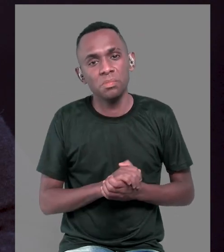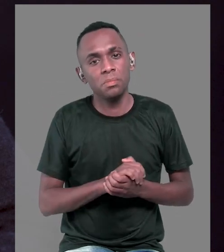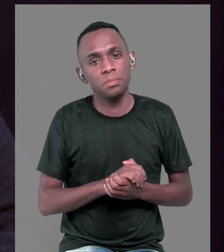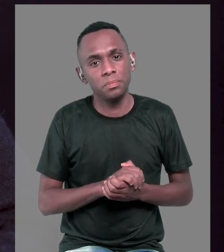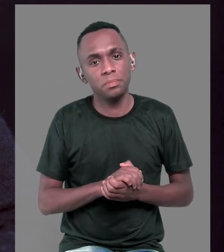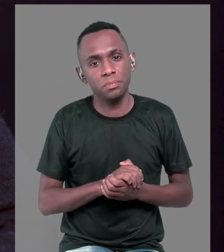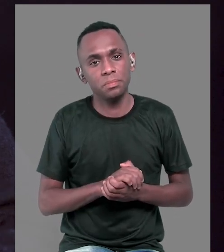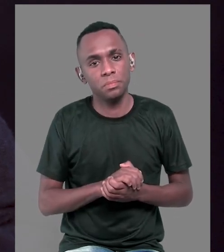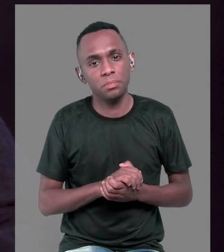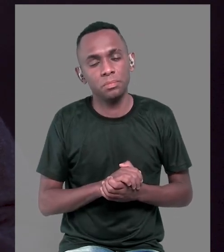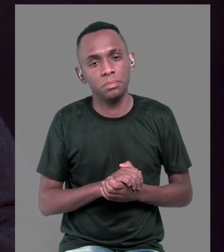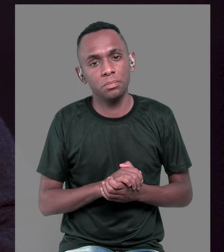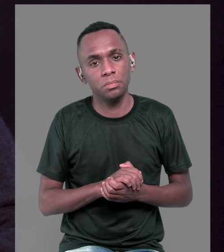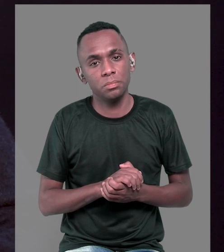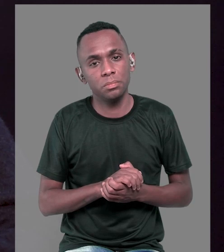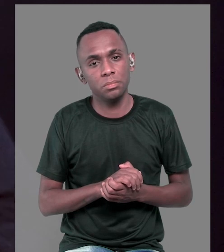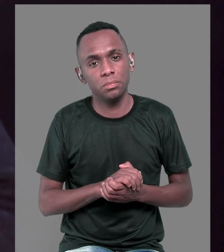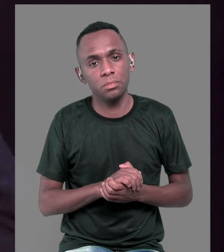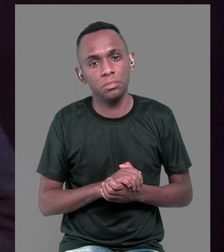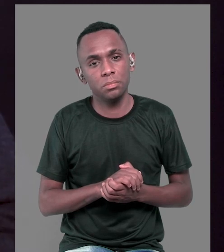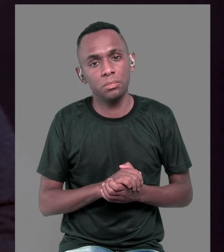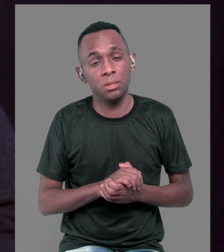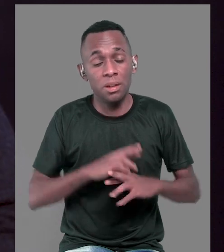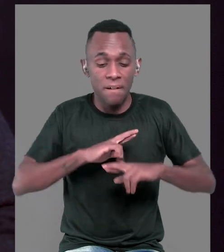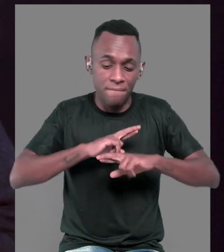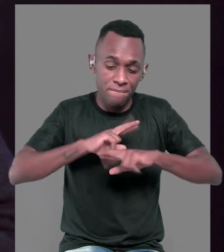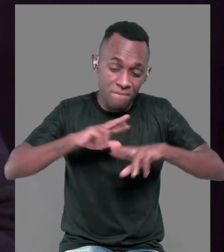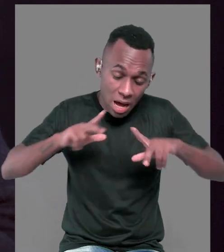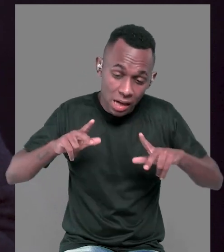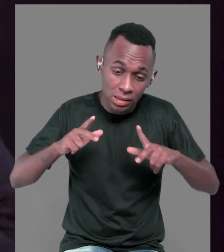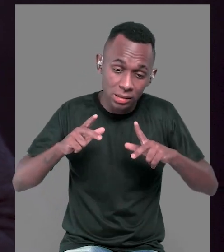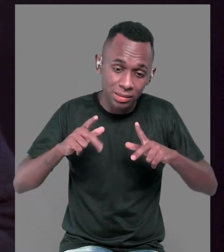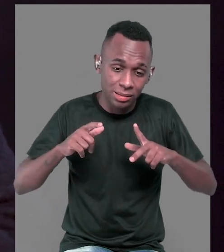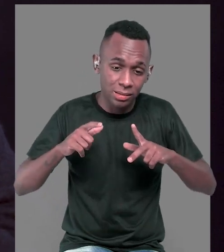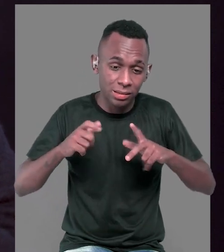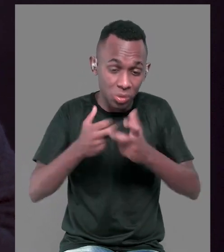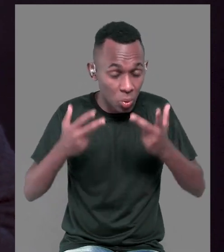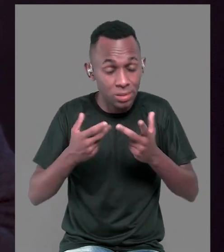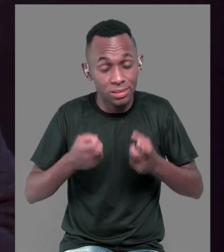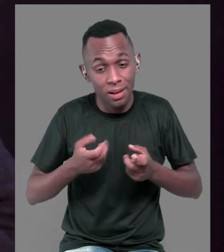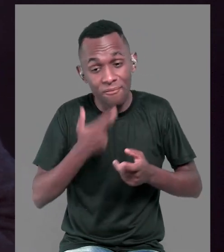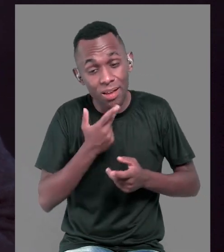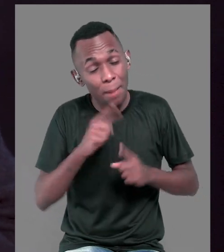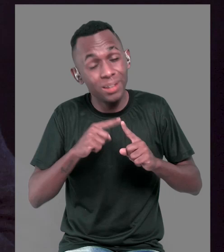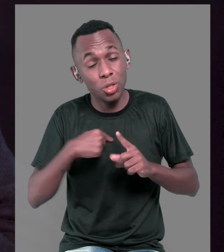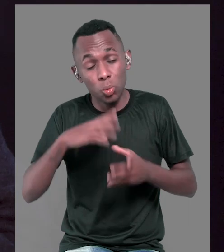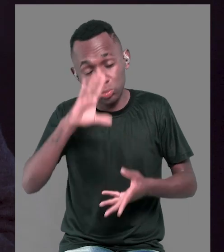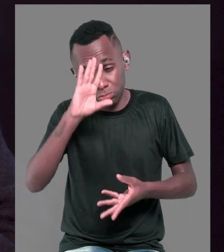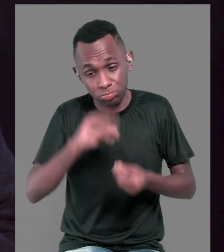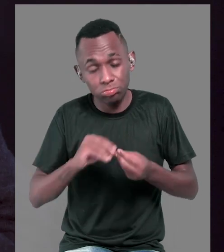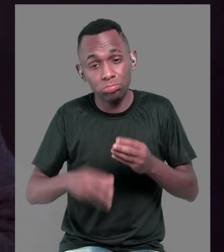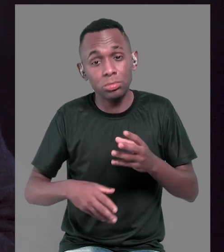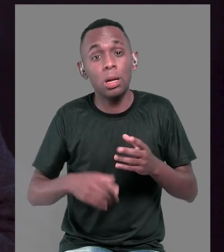É muita coisa a dizer, mas eu não vou dizer muita coisa, vou dizer pouco. Eu tenho muita sorte, porque na